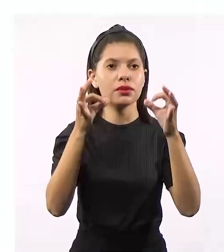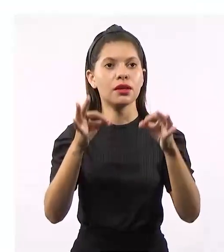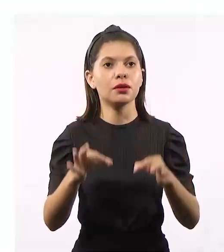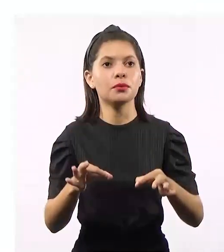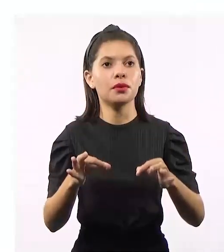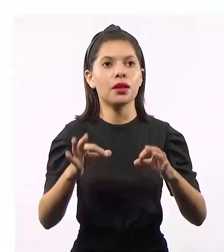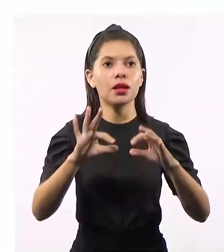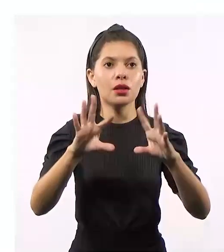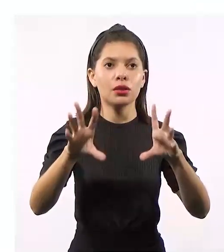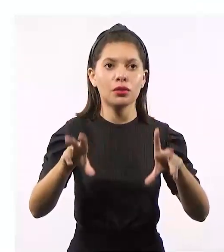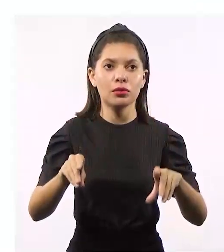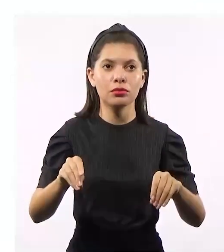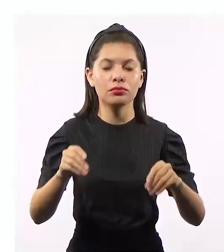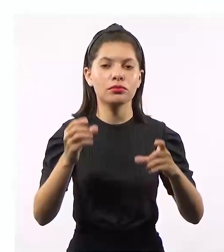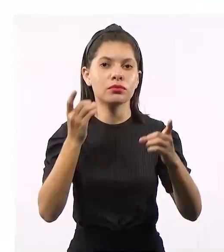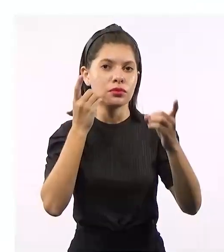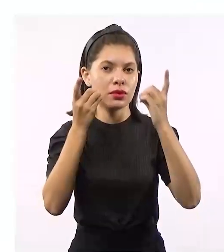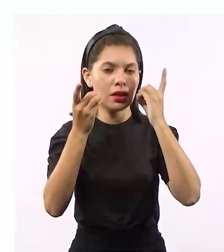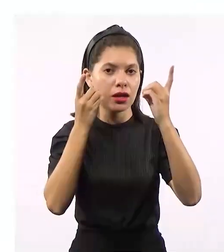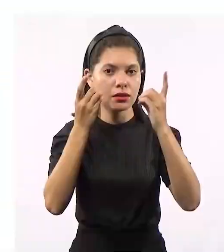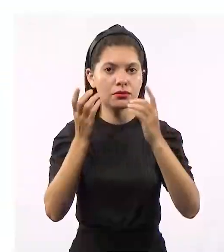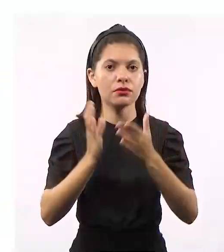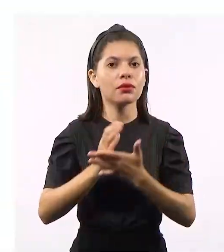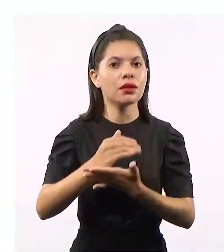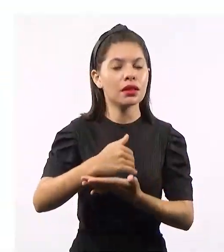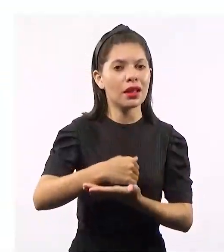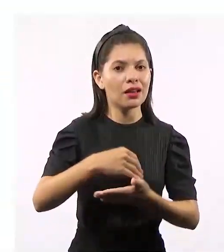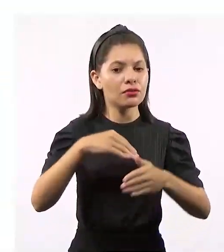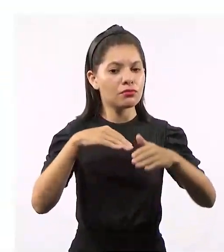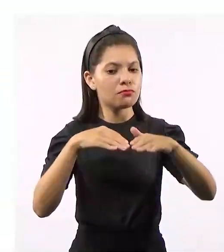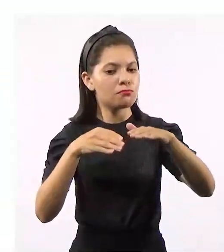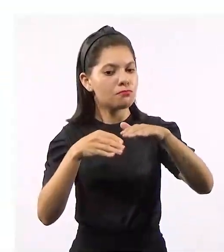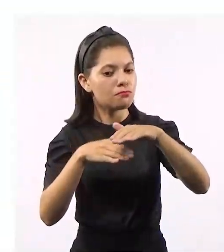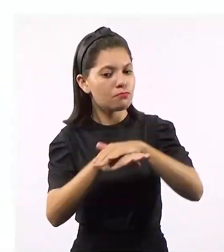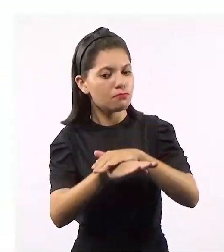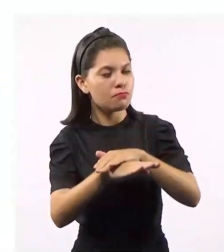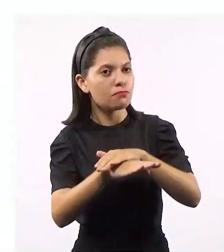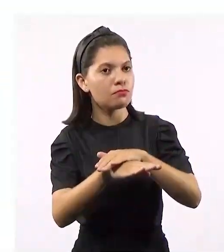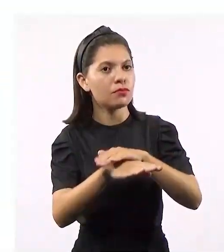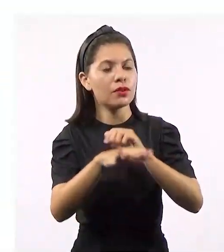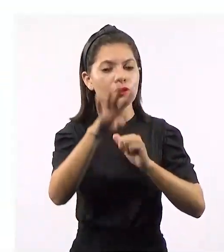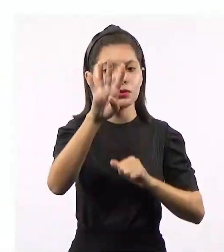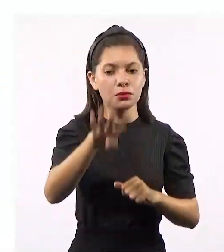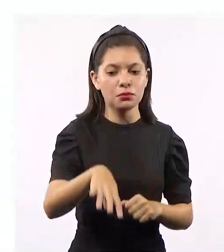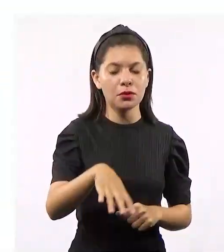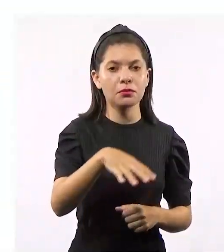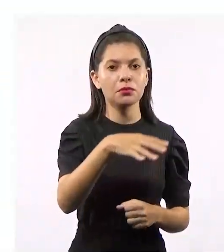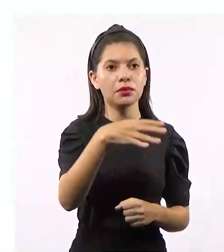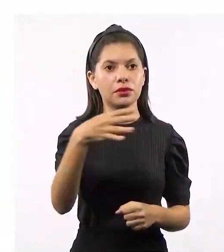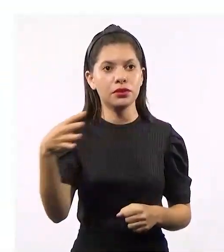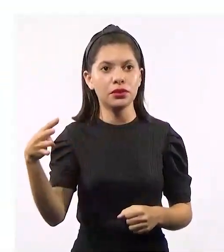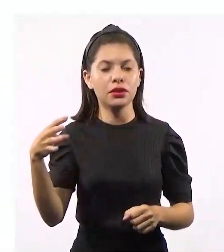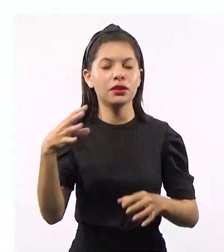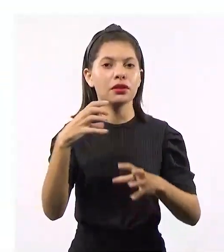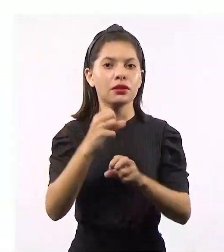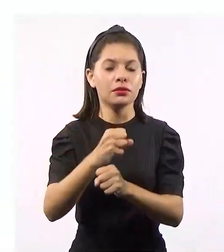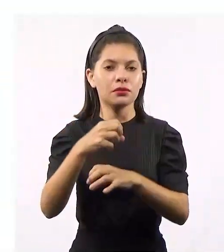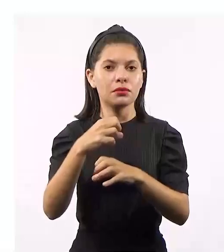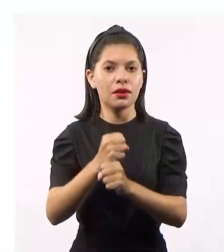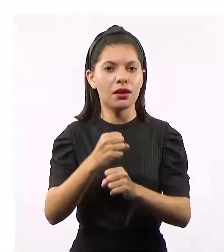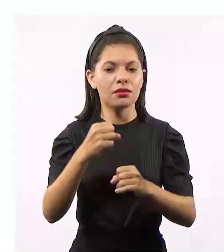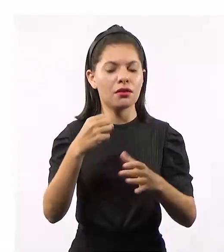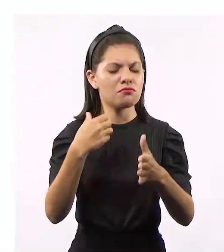coletados vão ser armazenados numa planilha, que podem ser tabulados a partir disso por qualquer outra ferramenta de